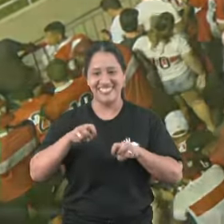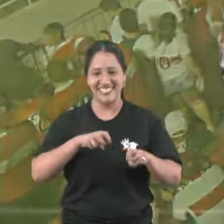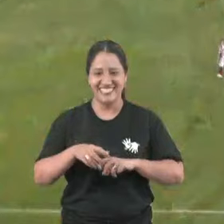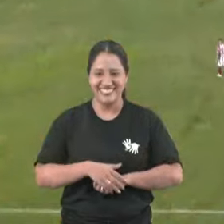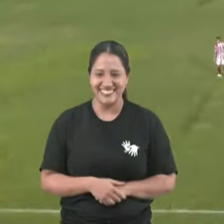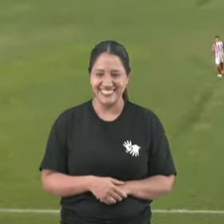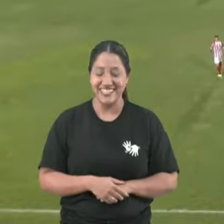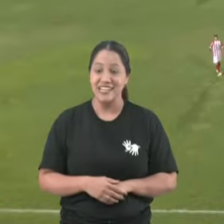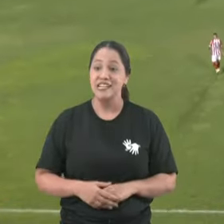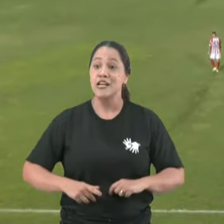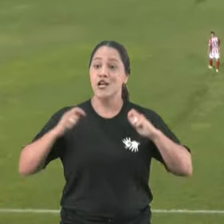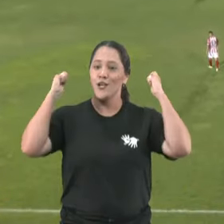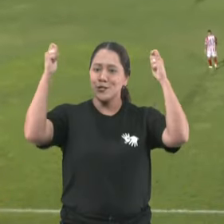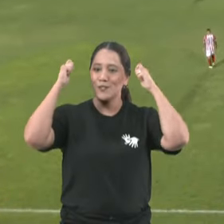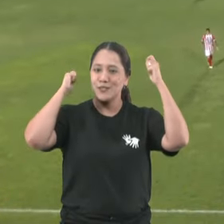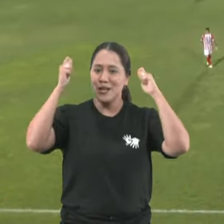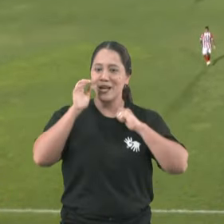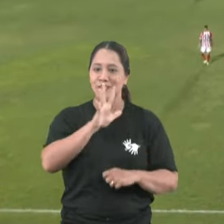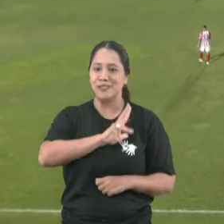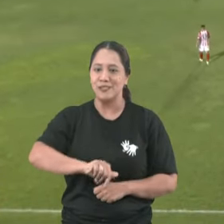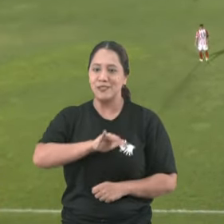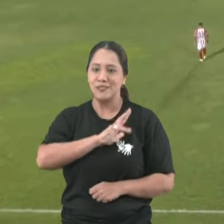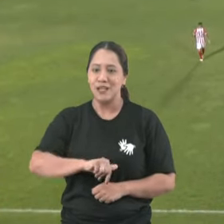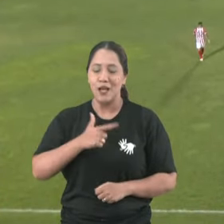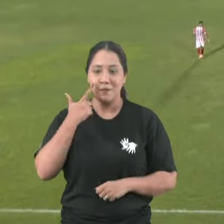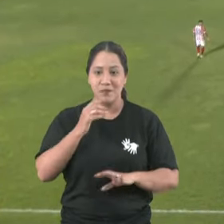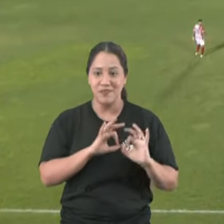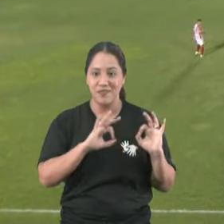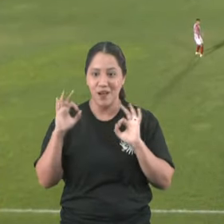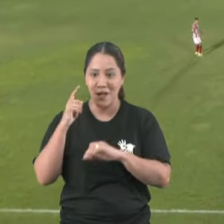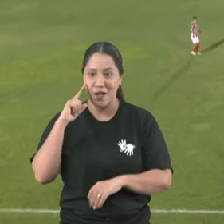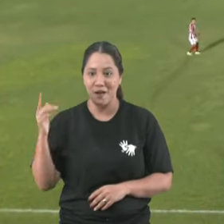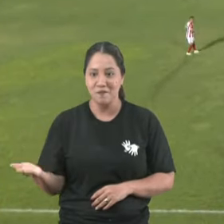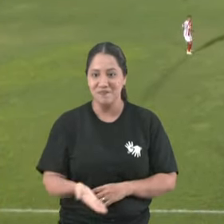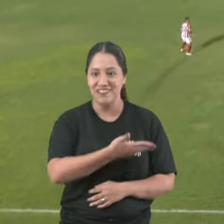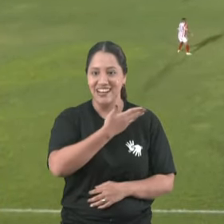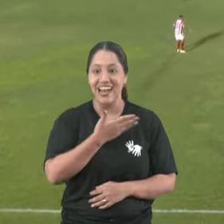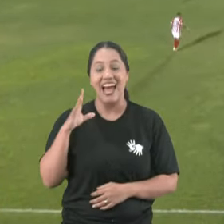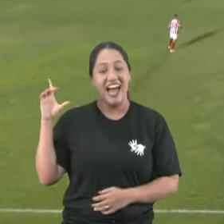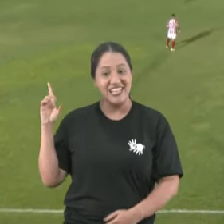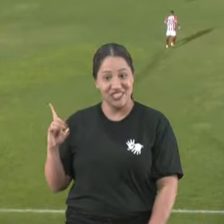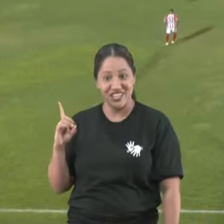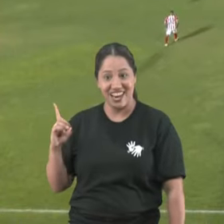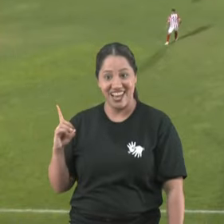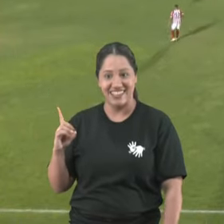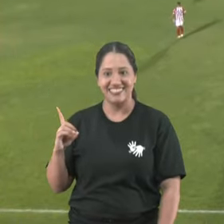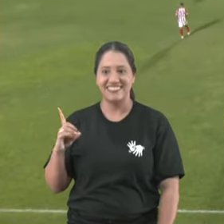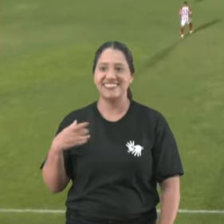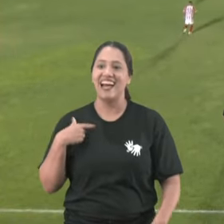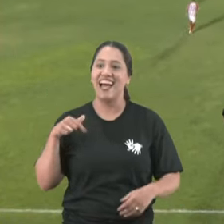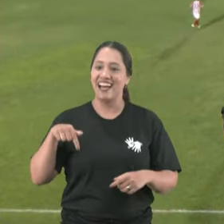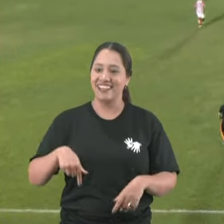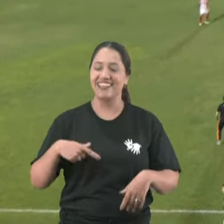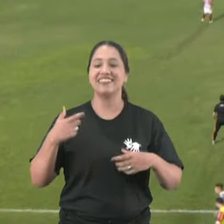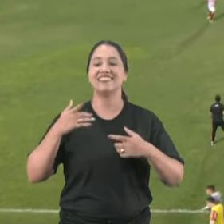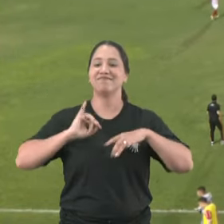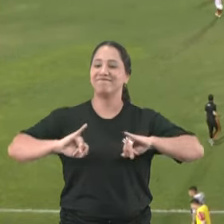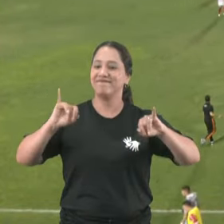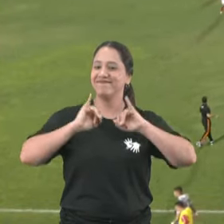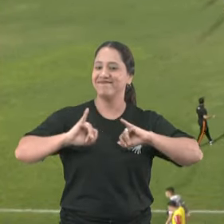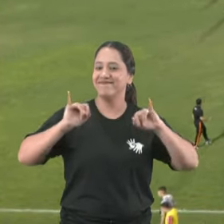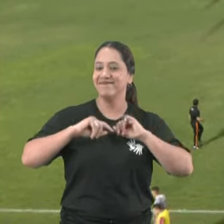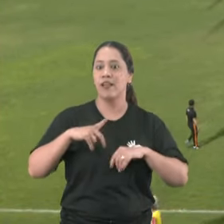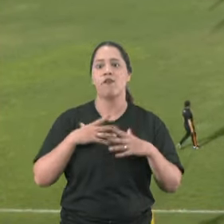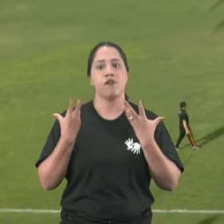E o torcedor do CRB, que você acompanha, que está no lado aqui, à direita das cabines de transmissão, né? Veio em